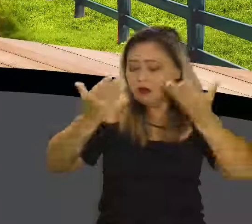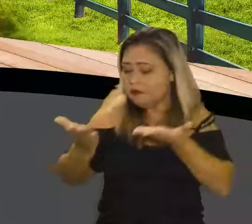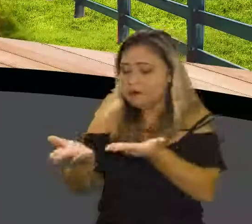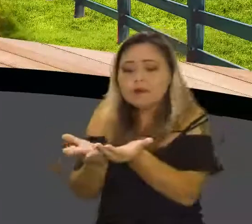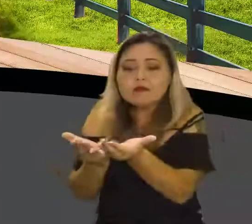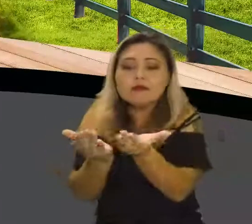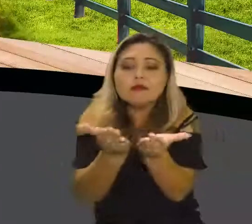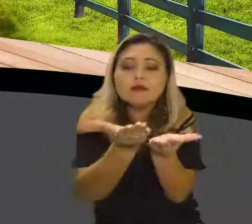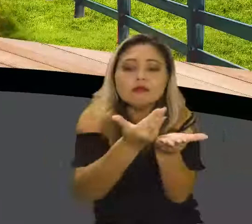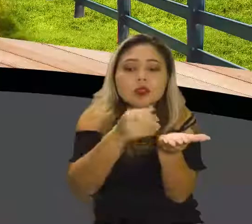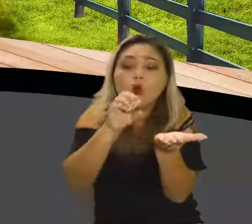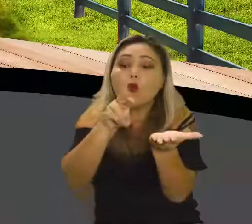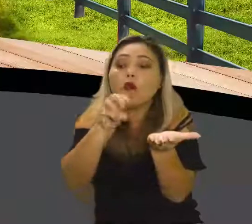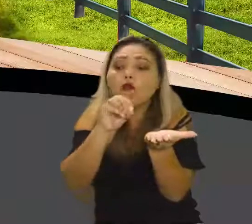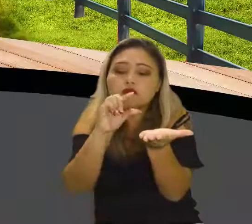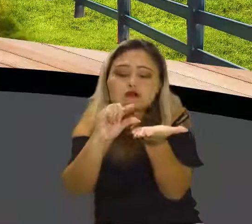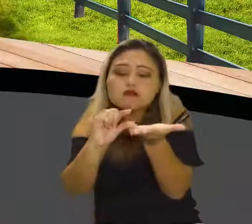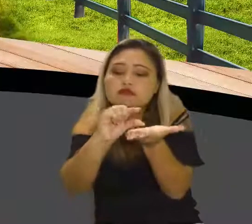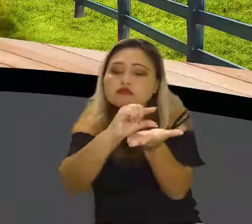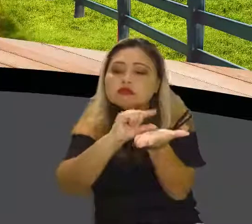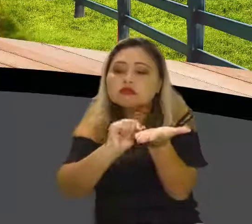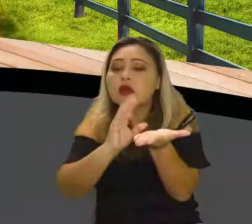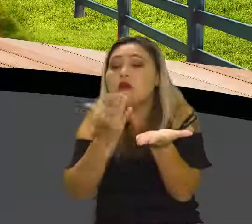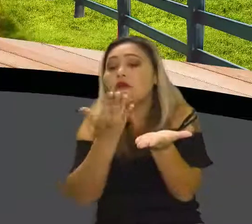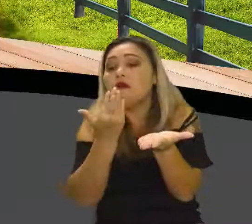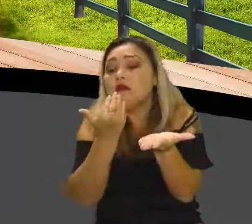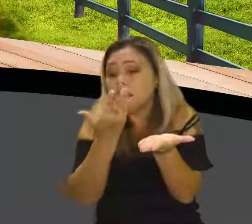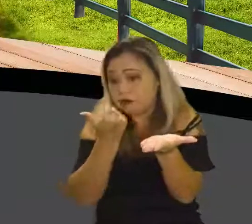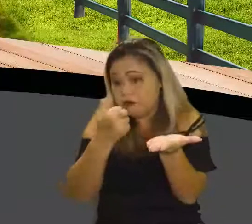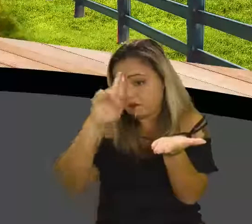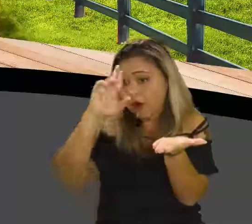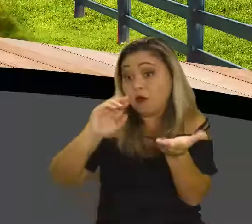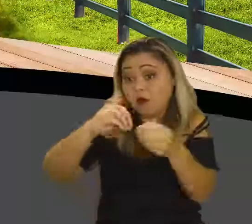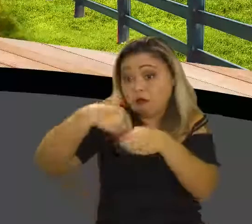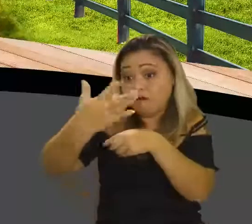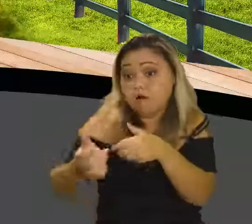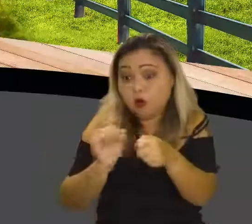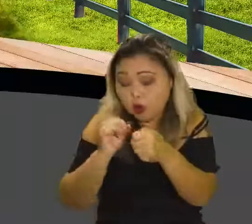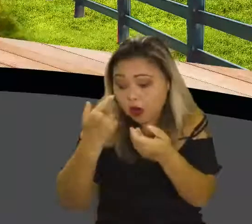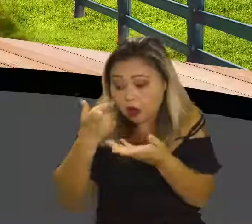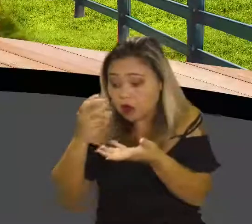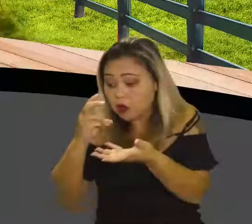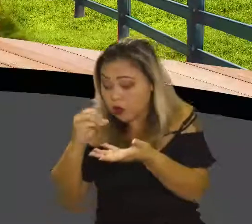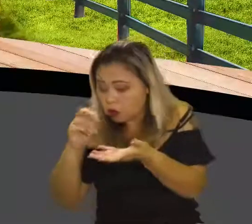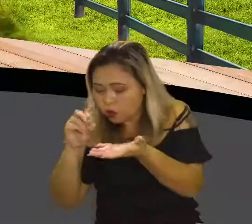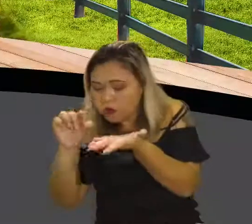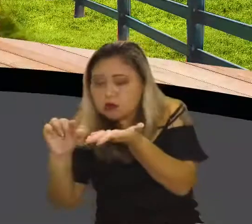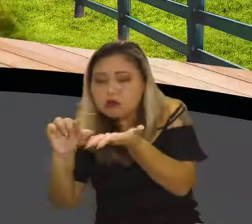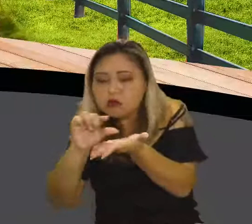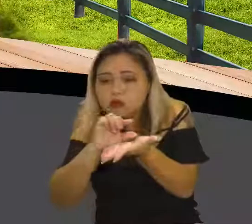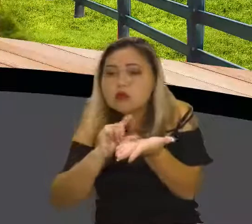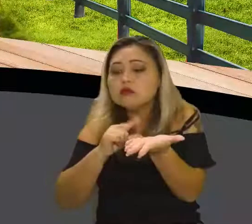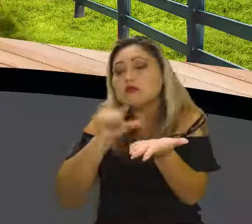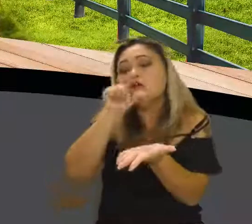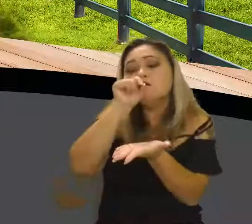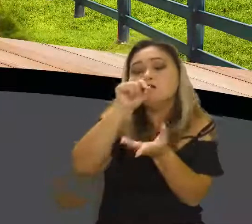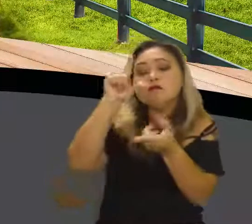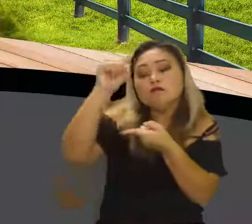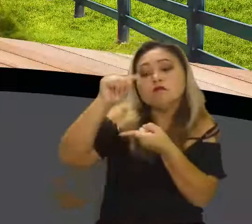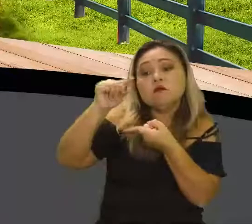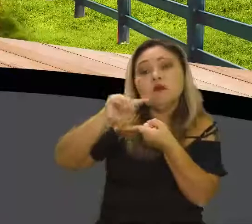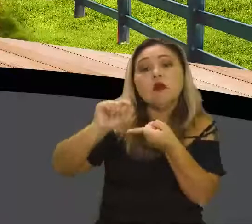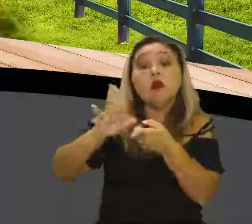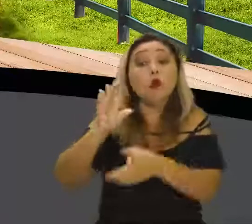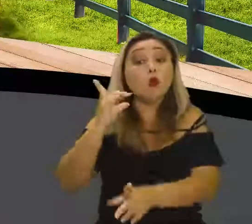bandejinhas de ovos. Não é isso? Vai almoçar fora, também ovos de codorna. O que você